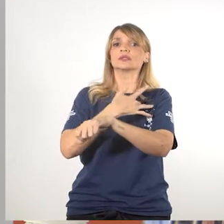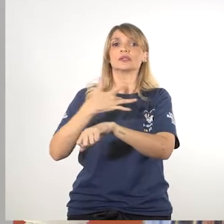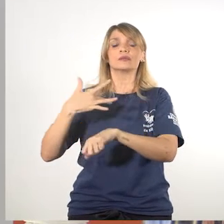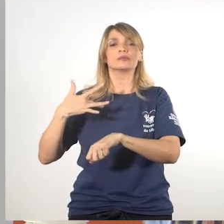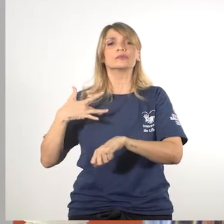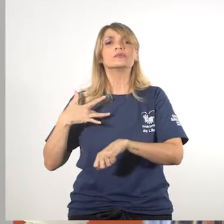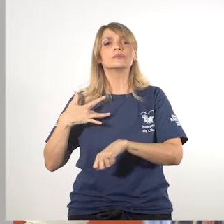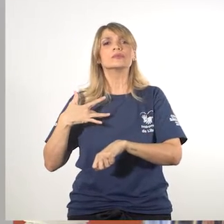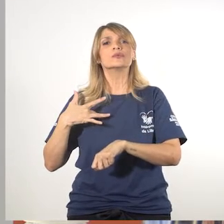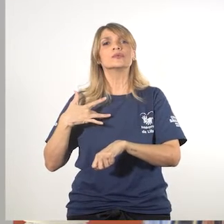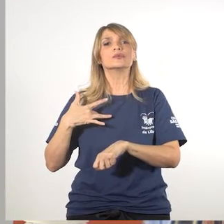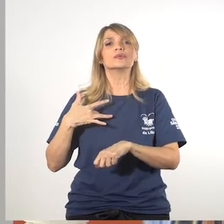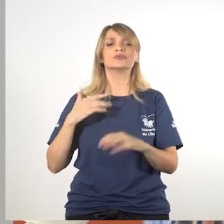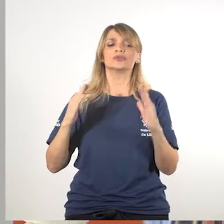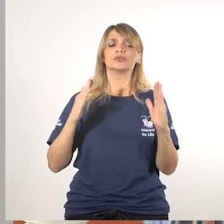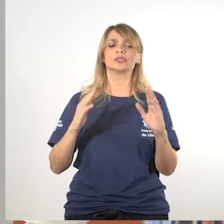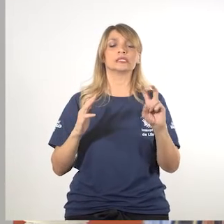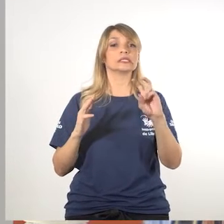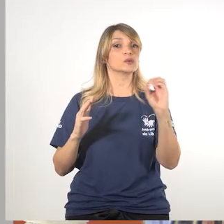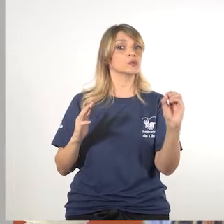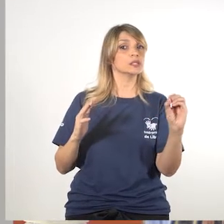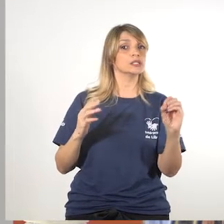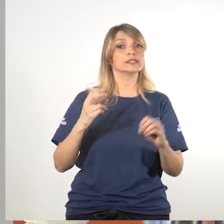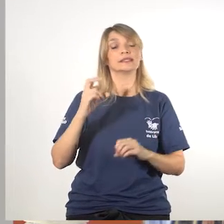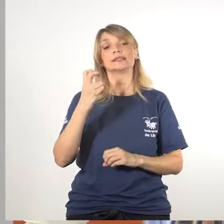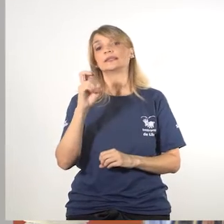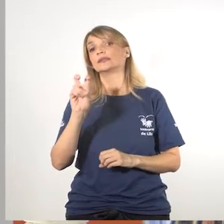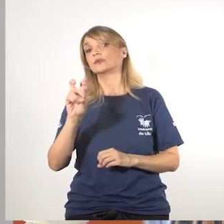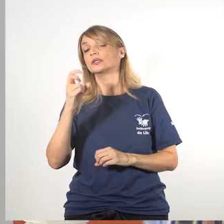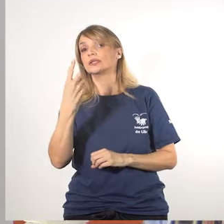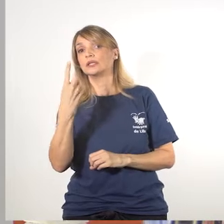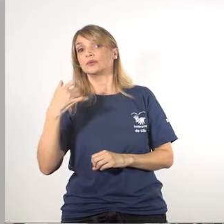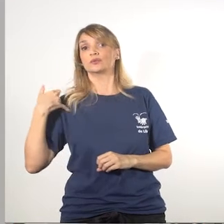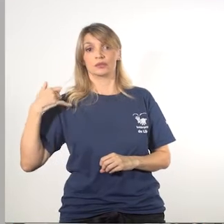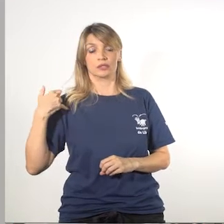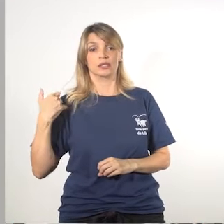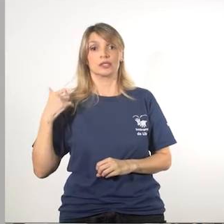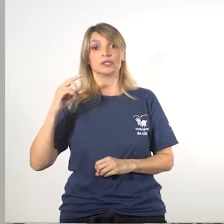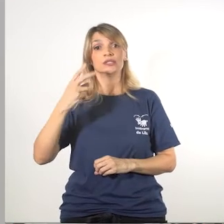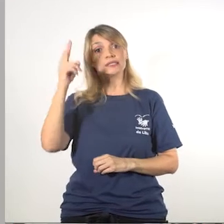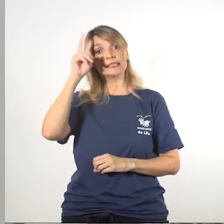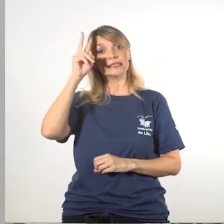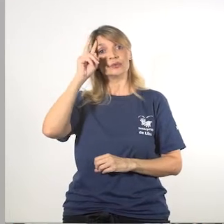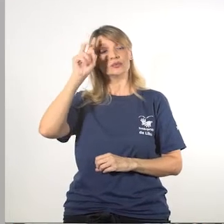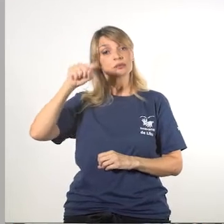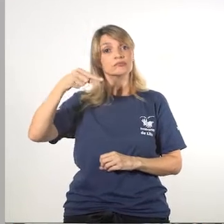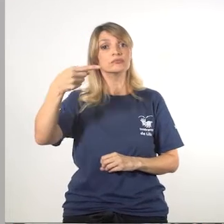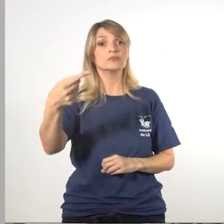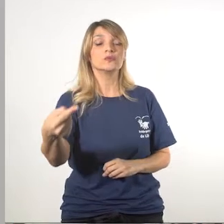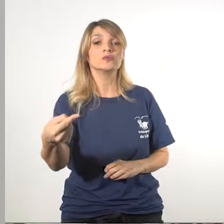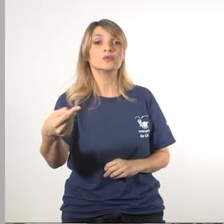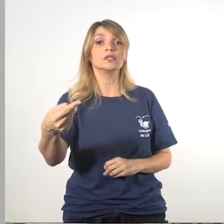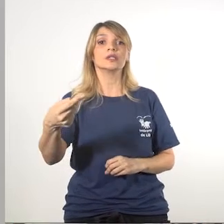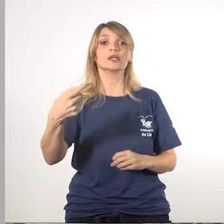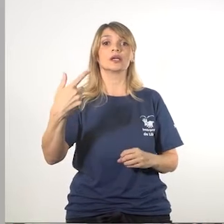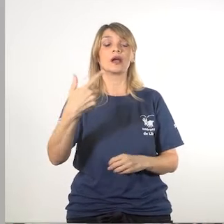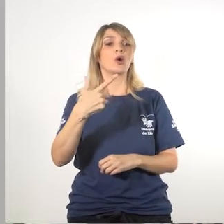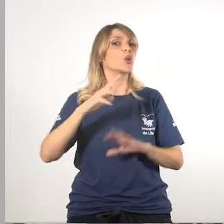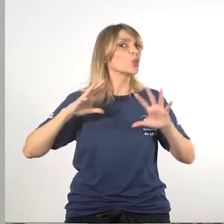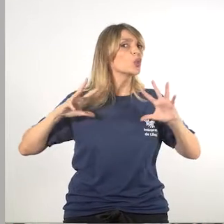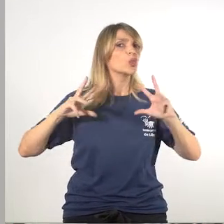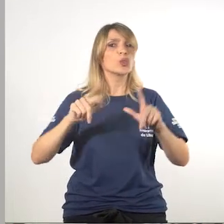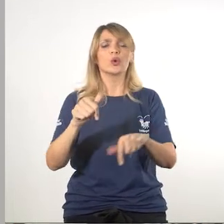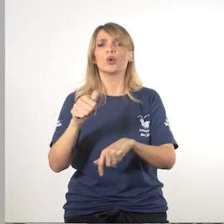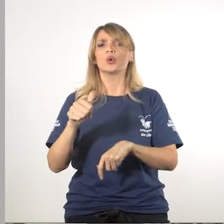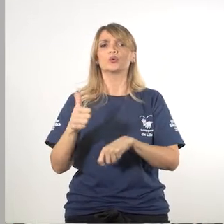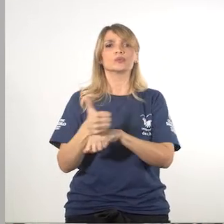saúde entre 50 e 51 anos. Na próxima segunda-feira, iniciamos a vacinação de todos os profissionais na área